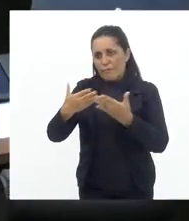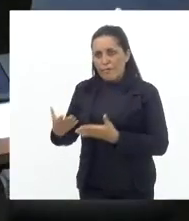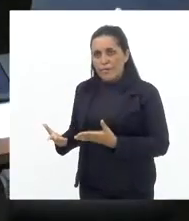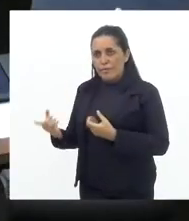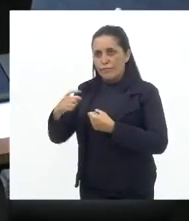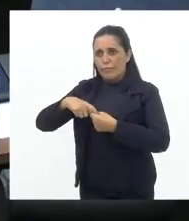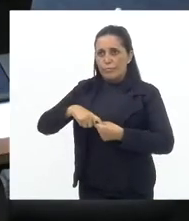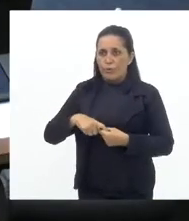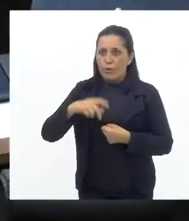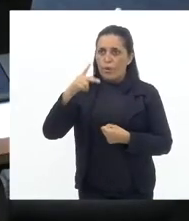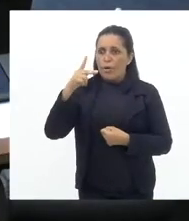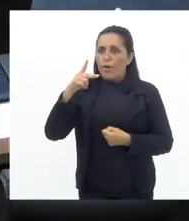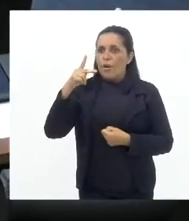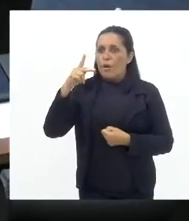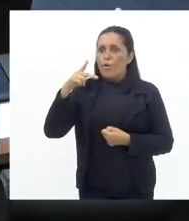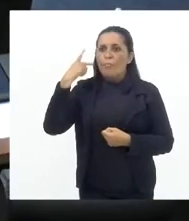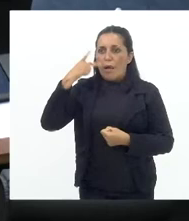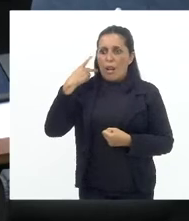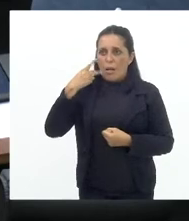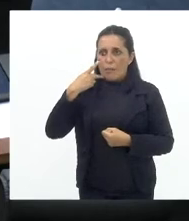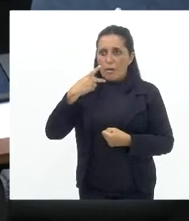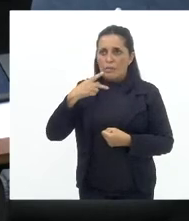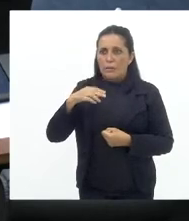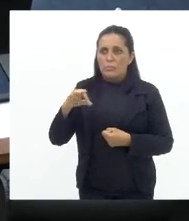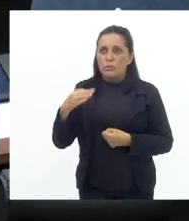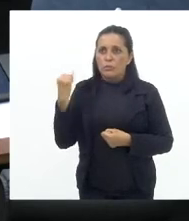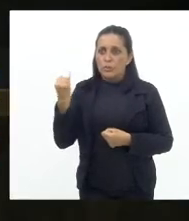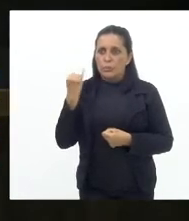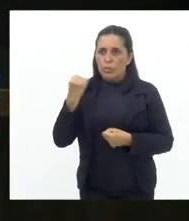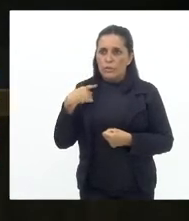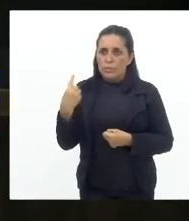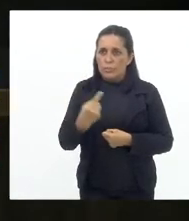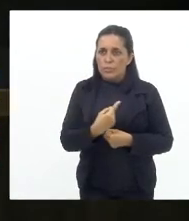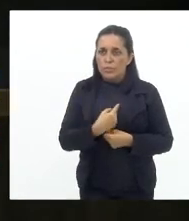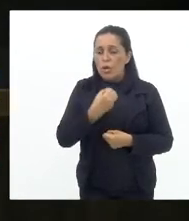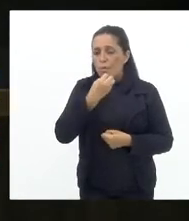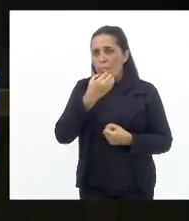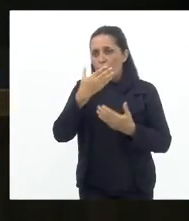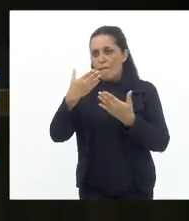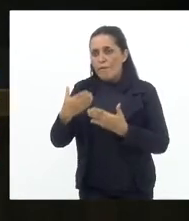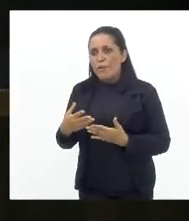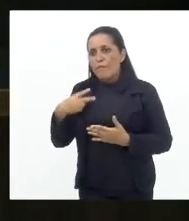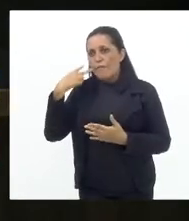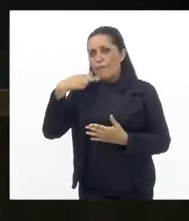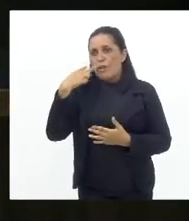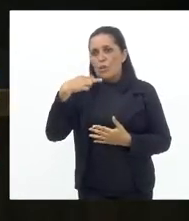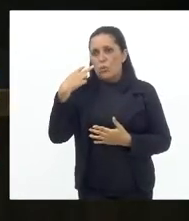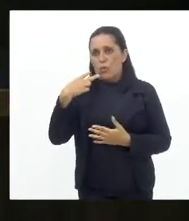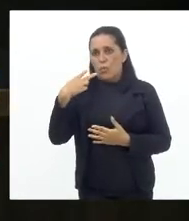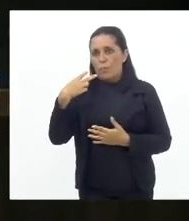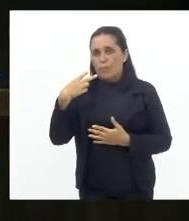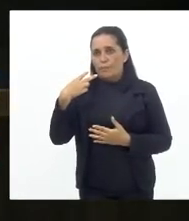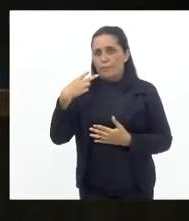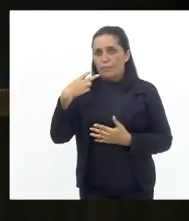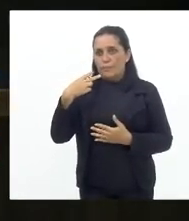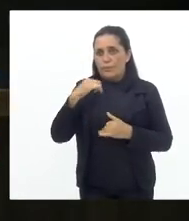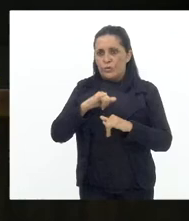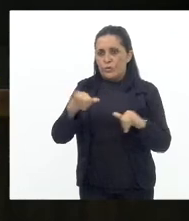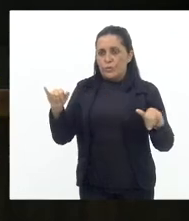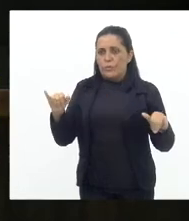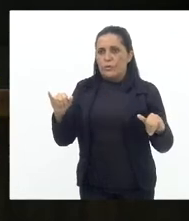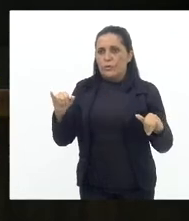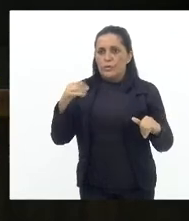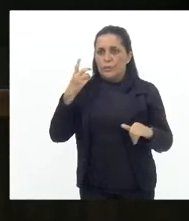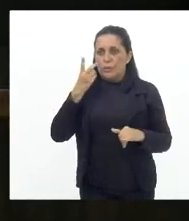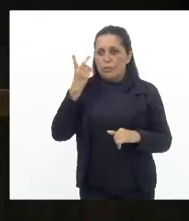o silêncio é muito importante aqui para gente e também dá as boas-vindas ao Vereador anunciada